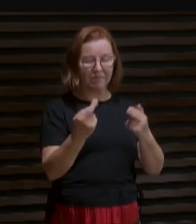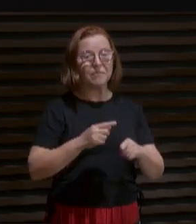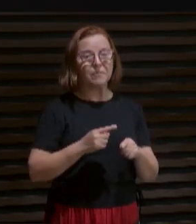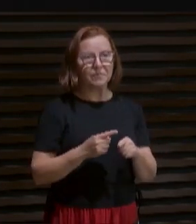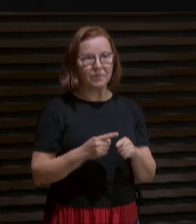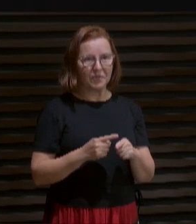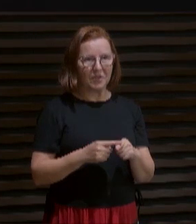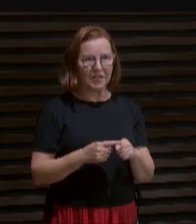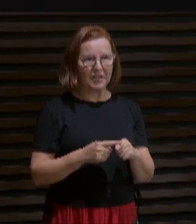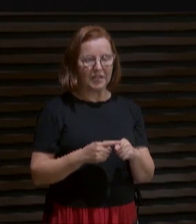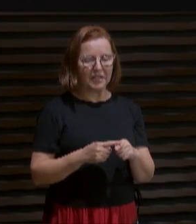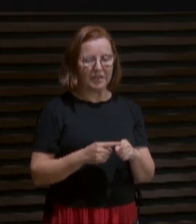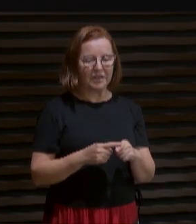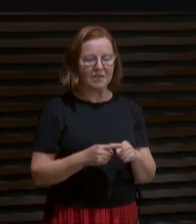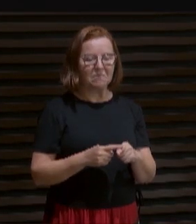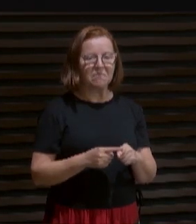porque ela me foi entregue